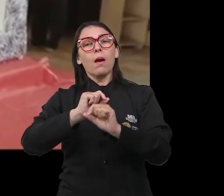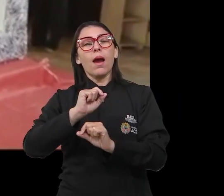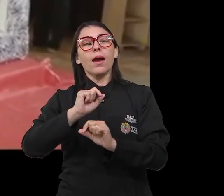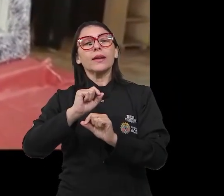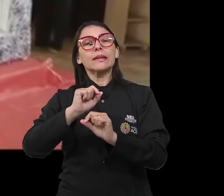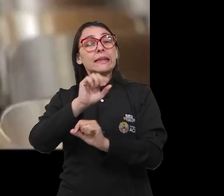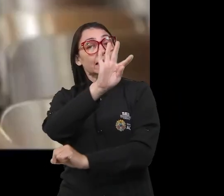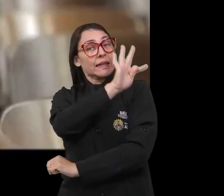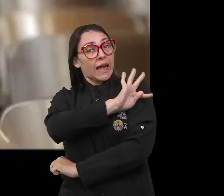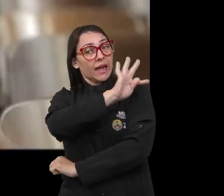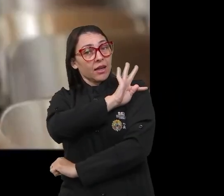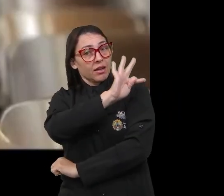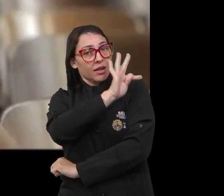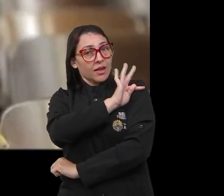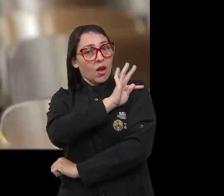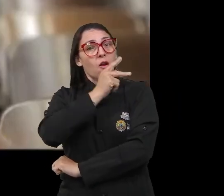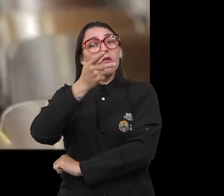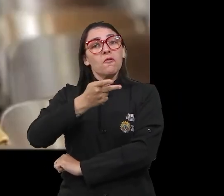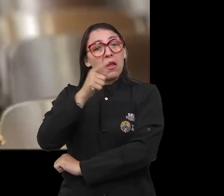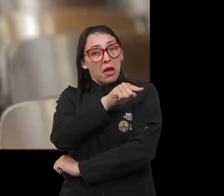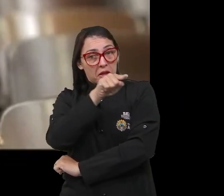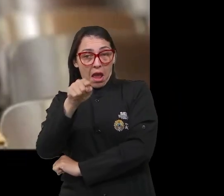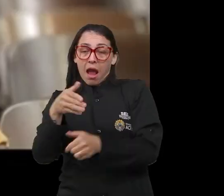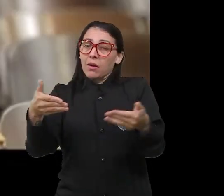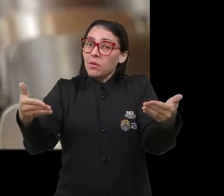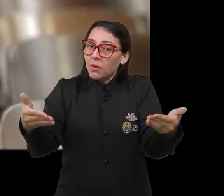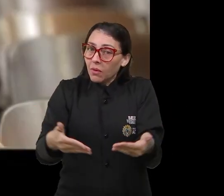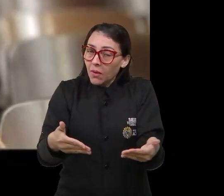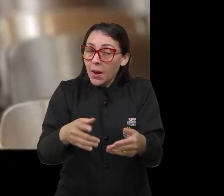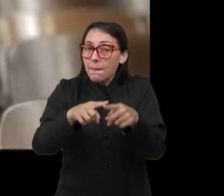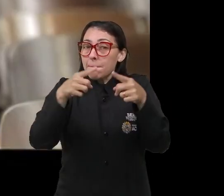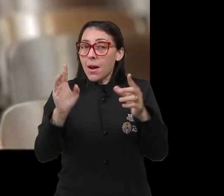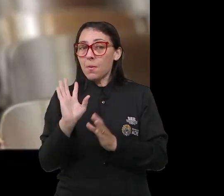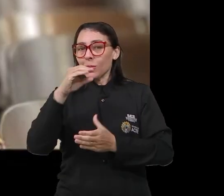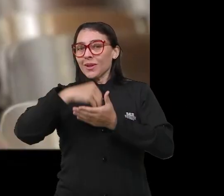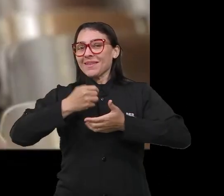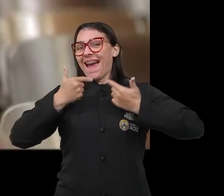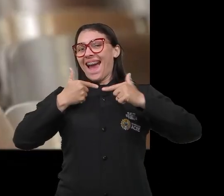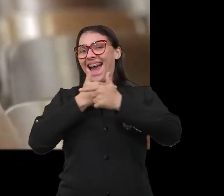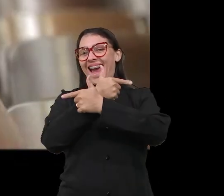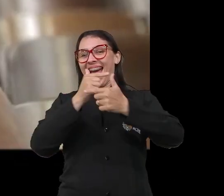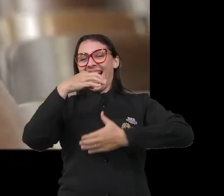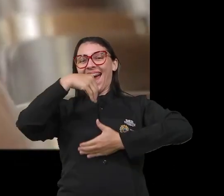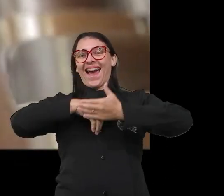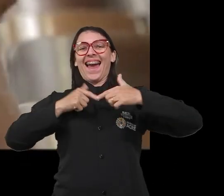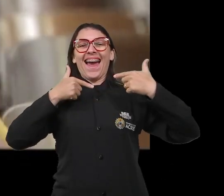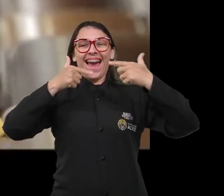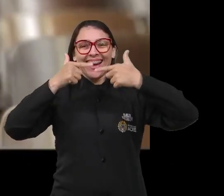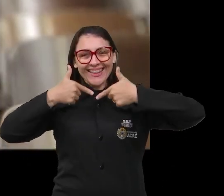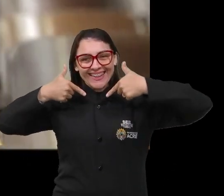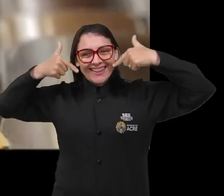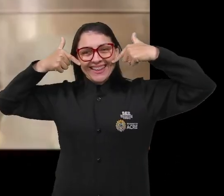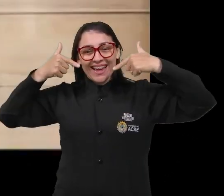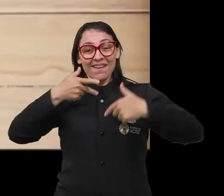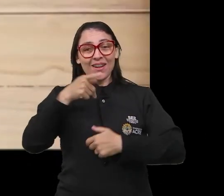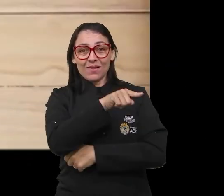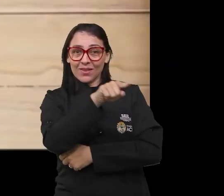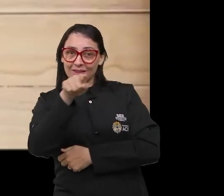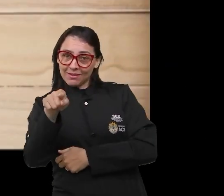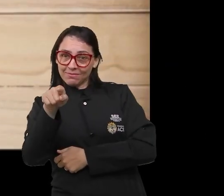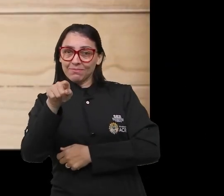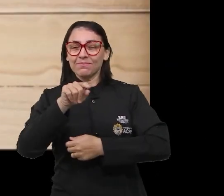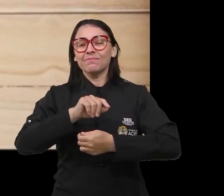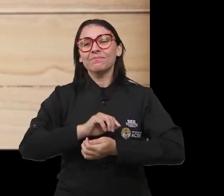uma técnica. Eu tô falando aqui com você aqui agora, mas por dentro eu tô rindo. Minha risada tá de orelha a orelha porque eu tô falando com você.